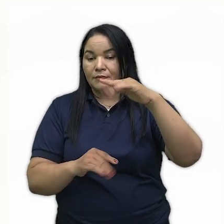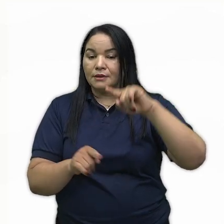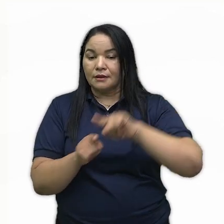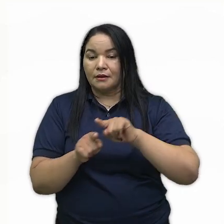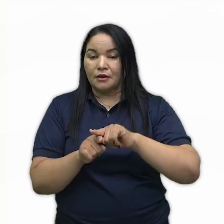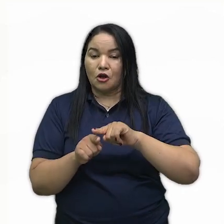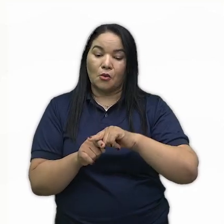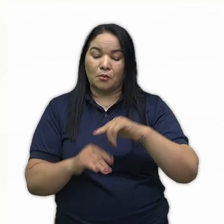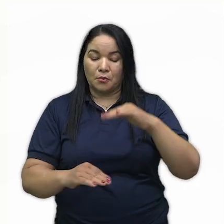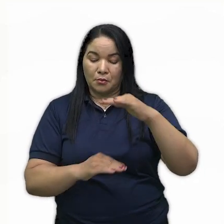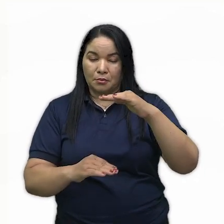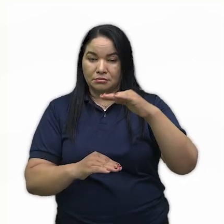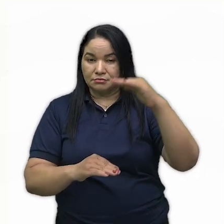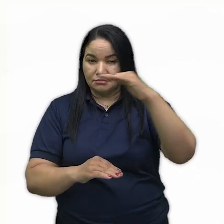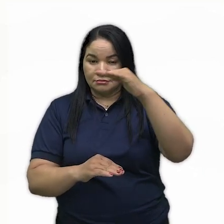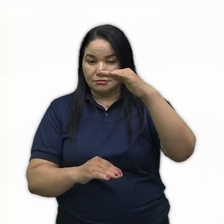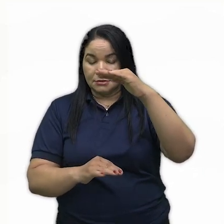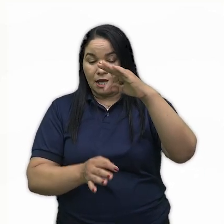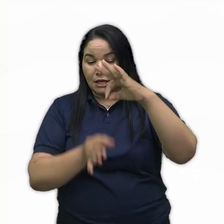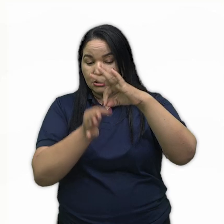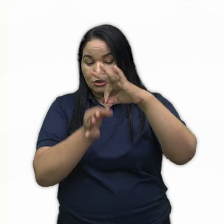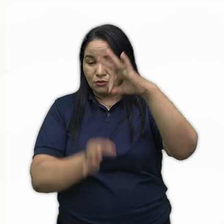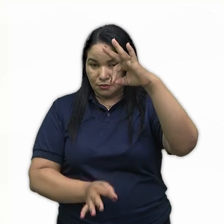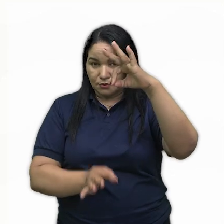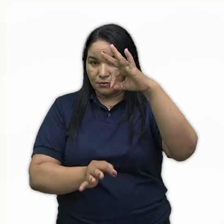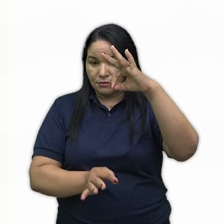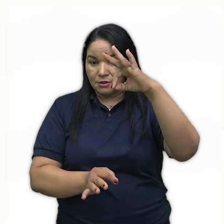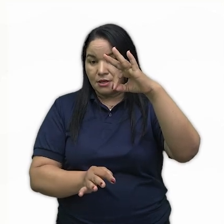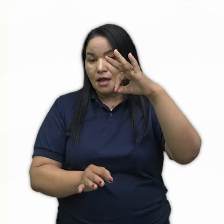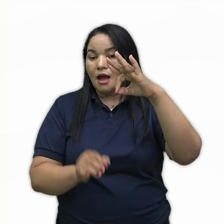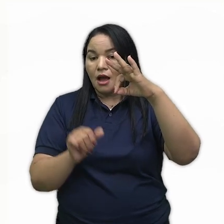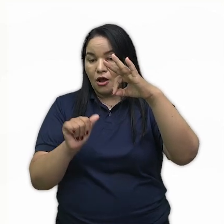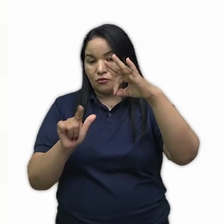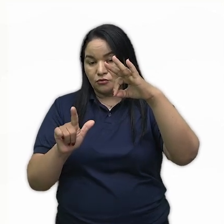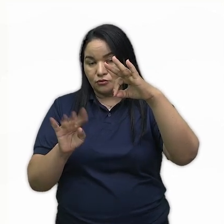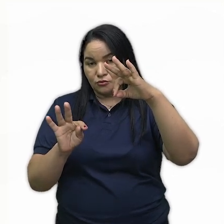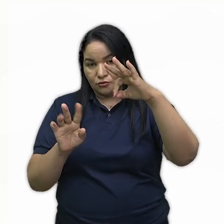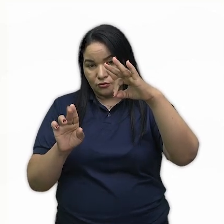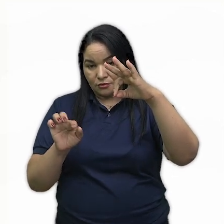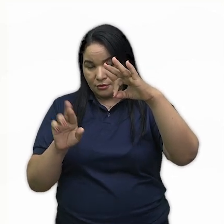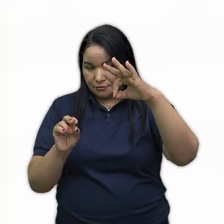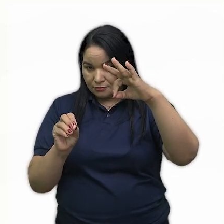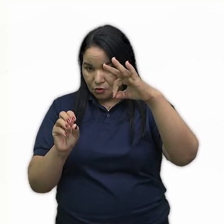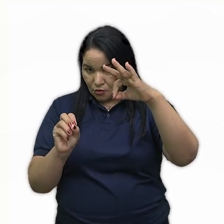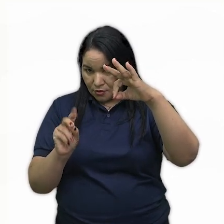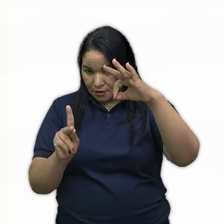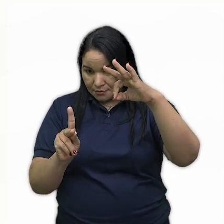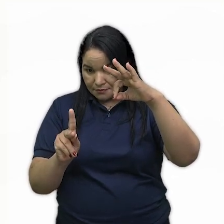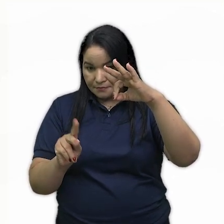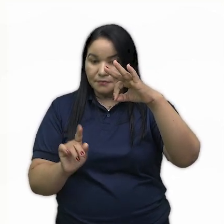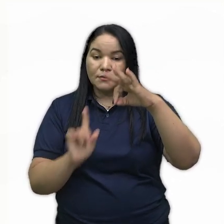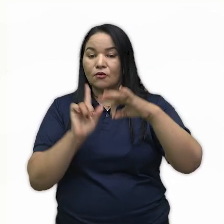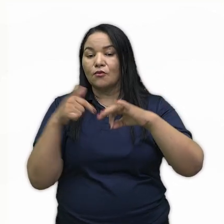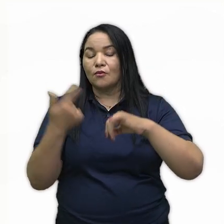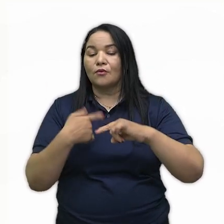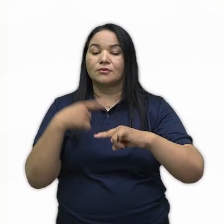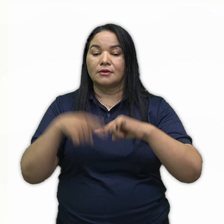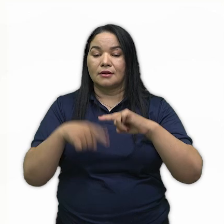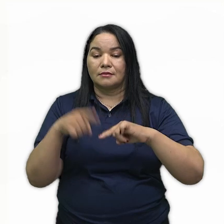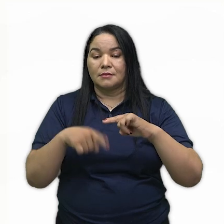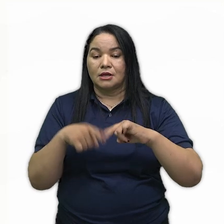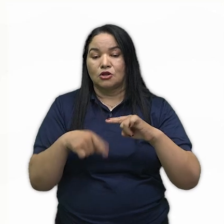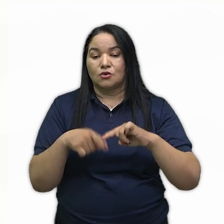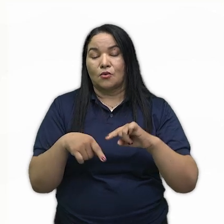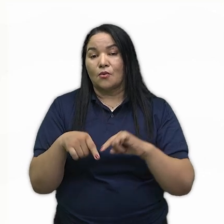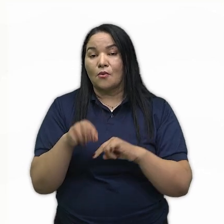base até a outra, esta será a altura do nosso cilindro. Próximo elemento,